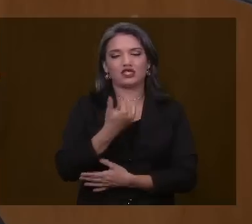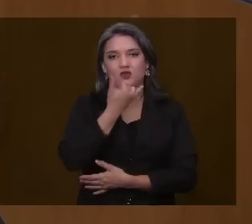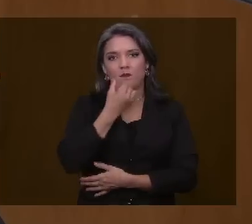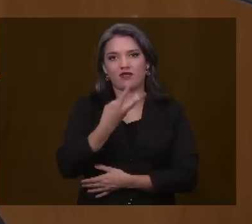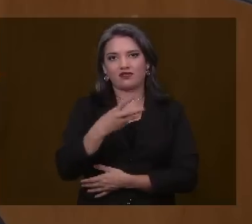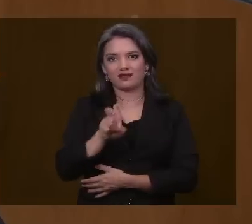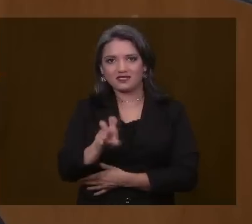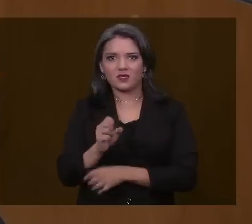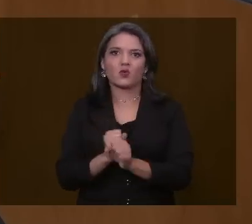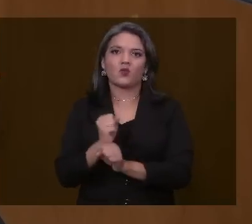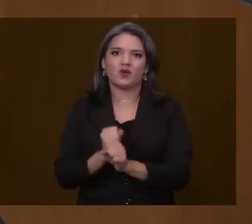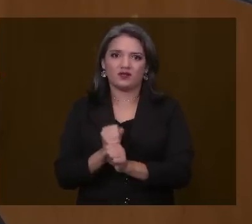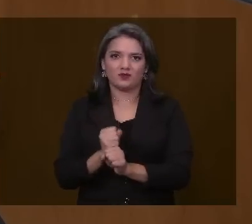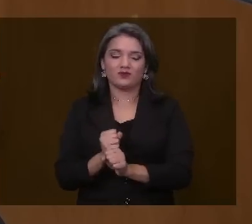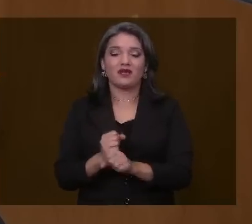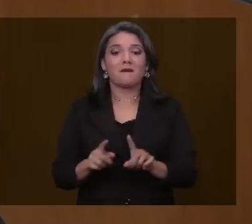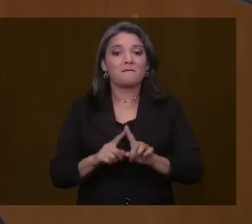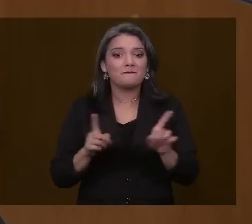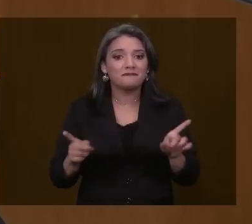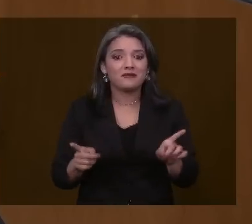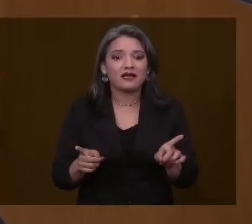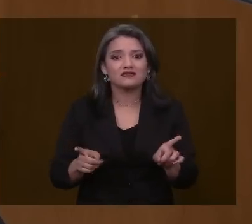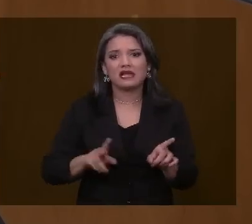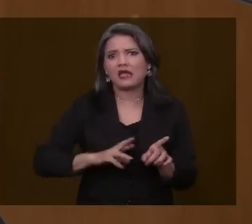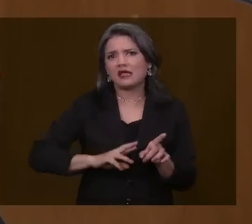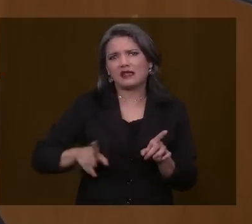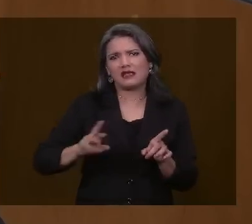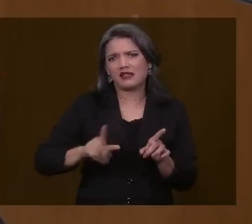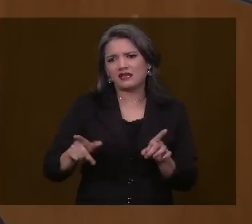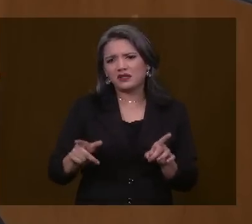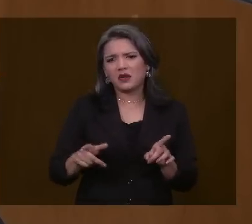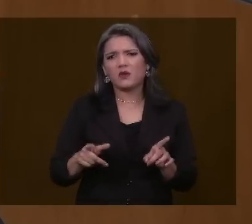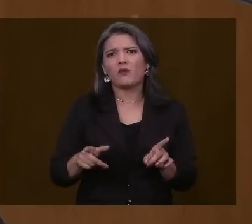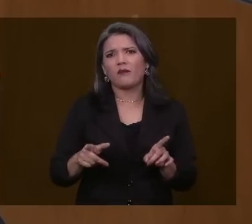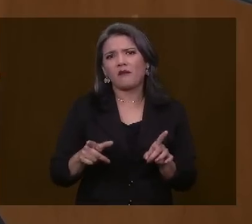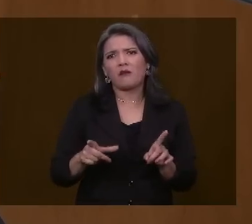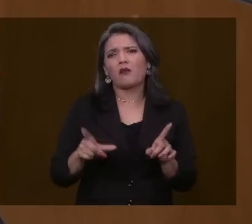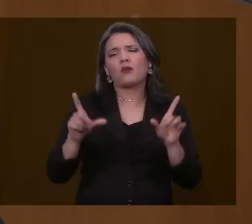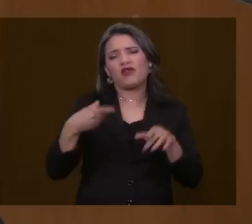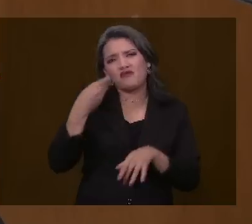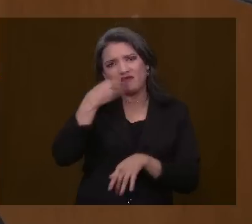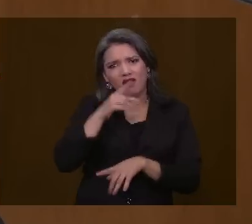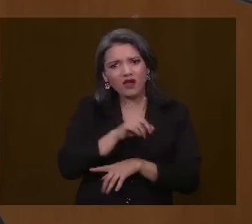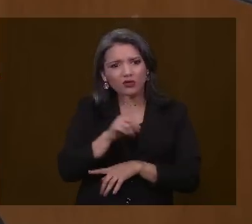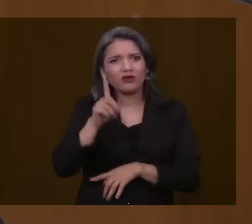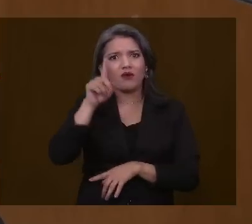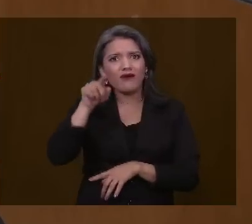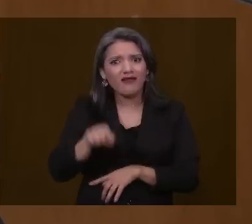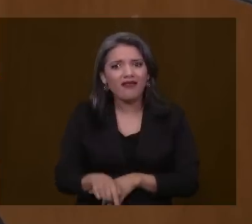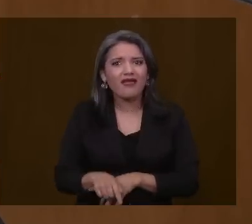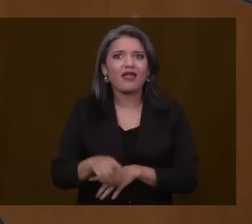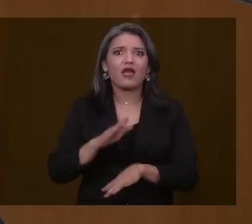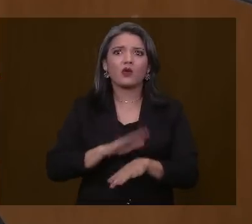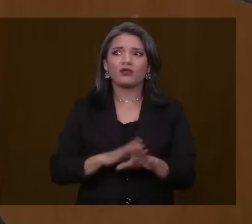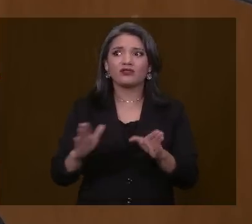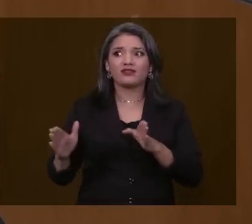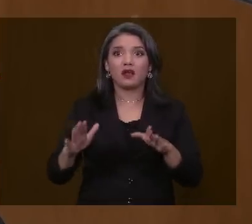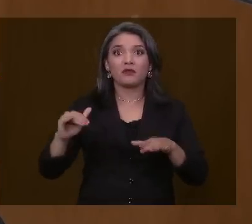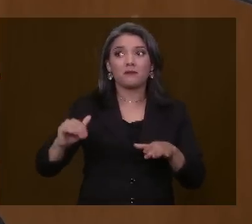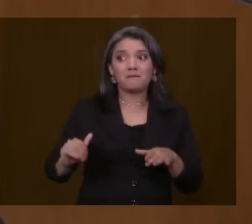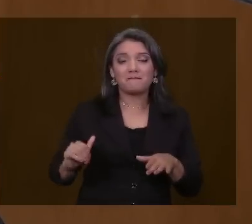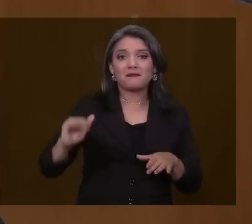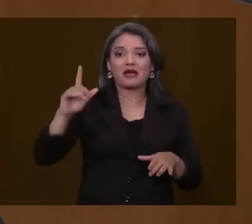anos, que não é um dado também pouco significativo. É o mais longo período de